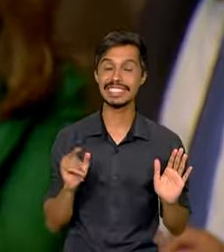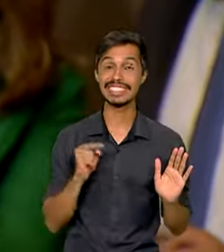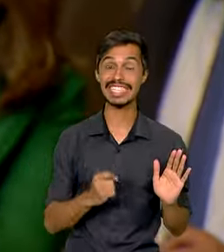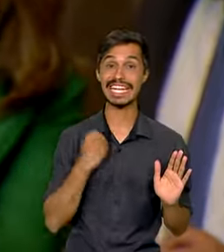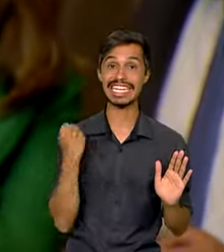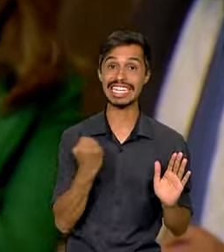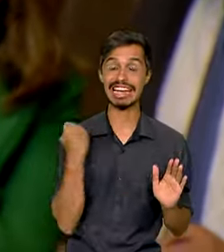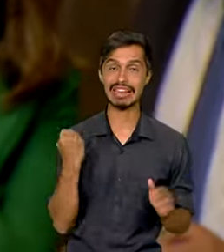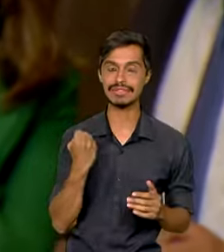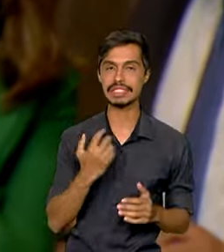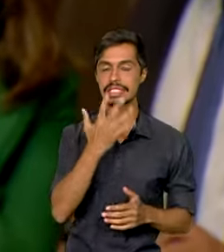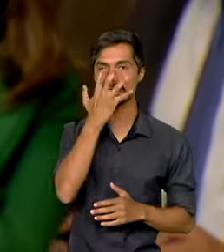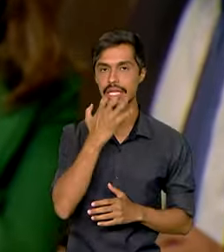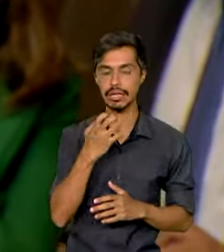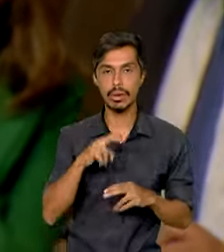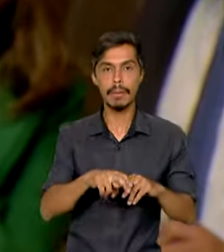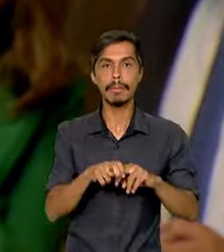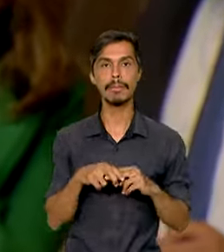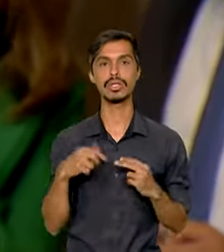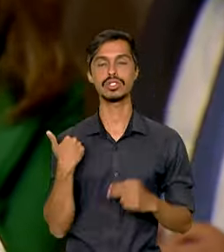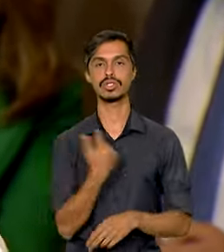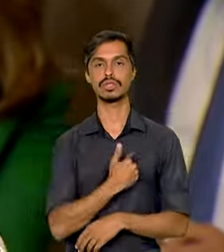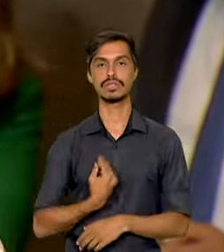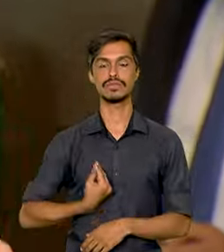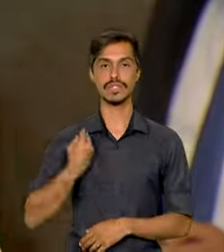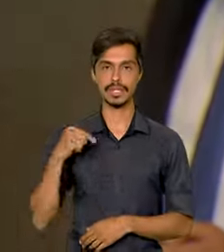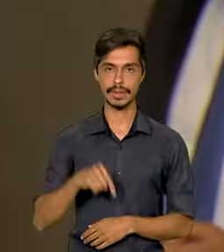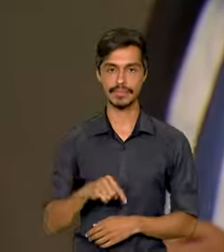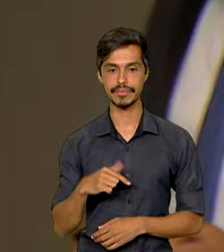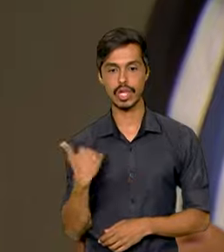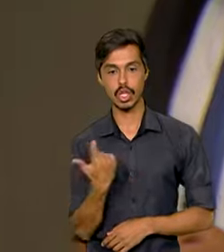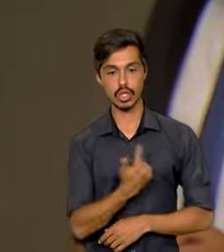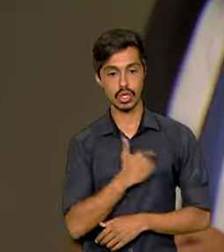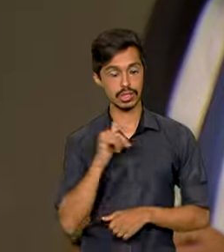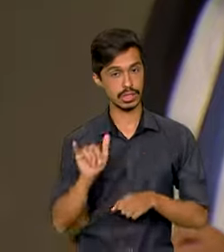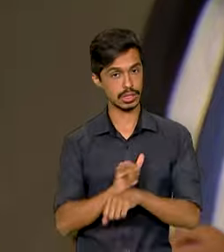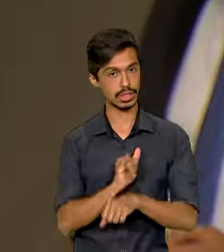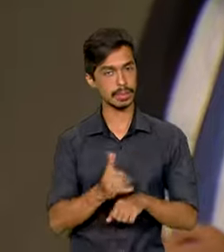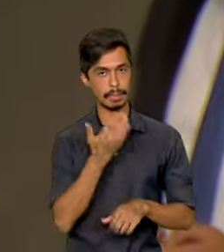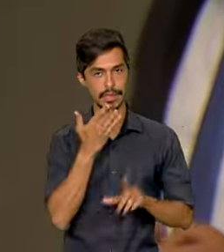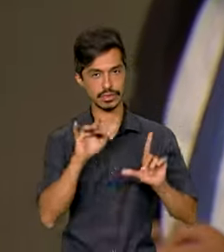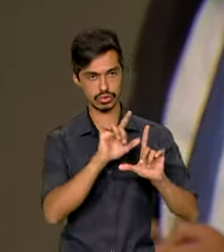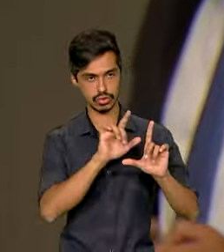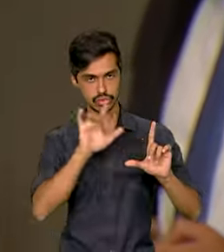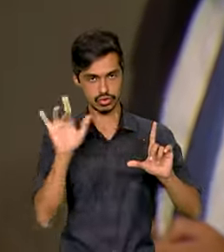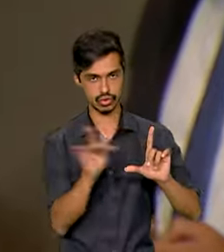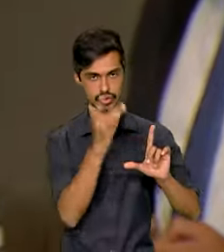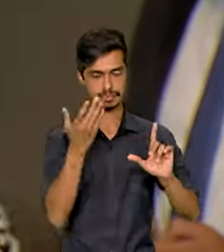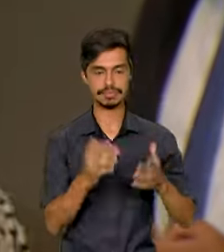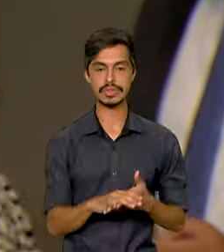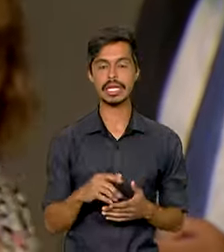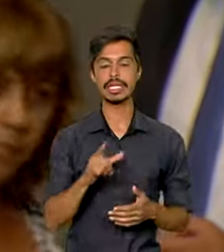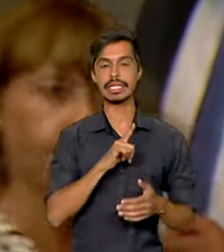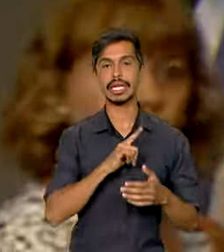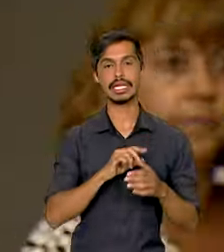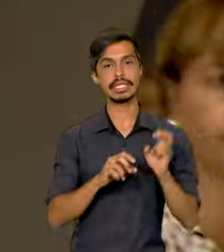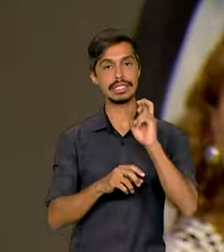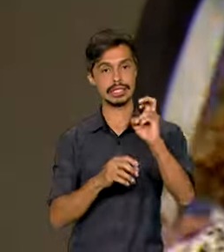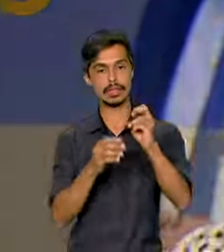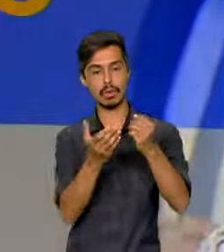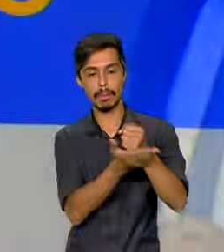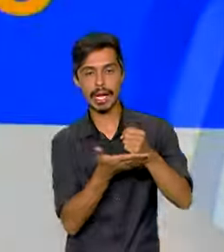isso é muito sério, por isso hoje estamos aqui. Nossa estratégia, por favor, pode passar, tem 5 pilares de